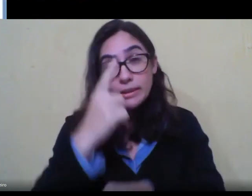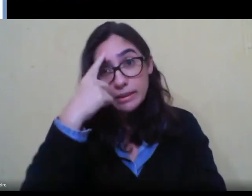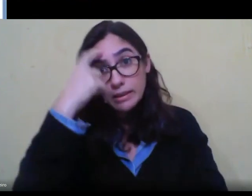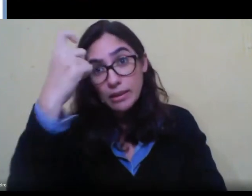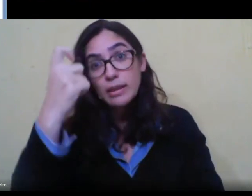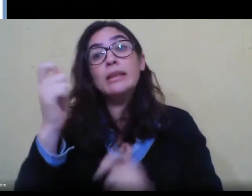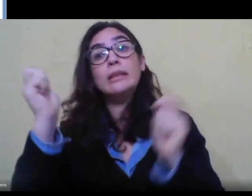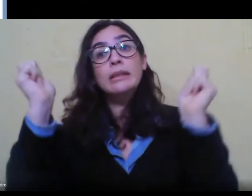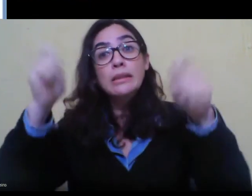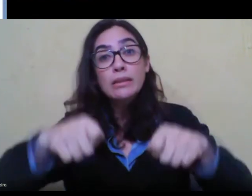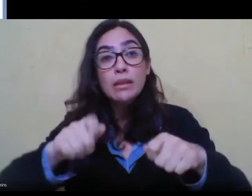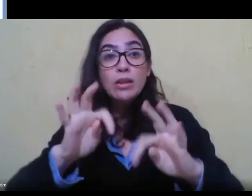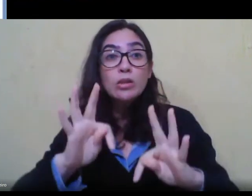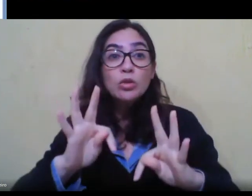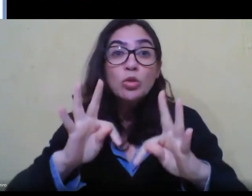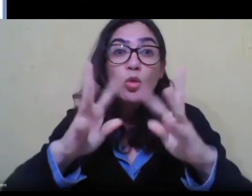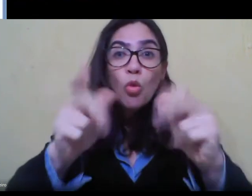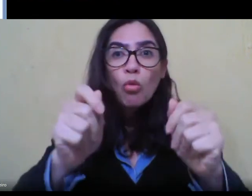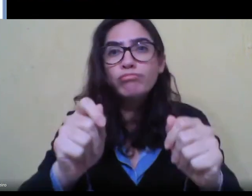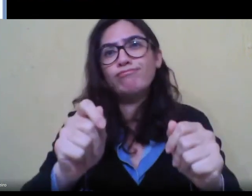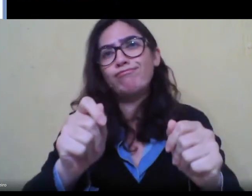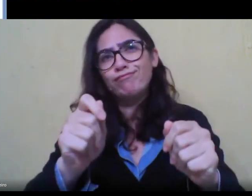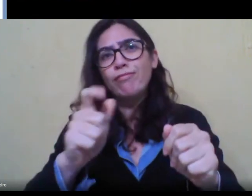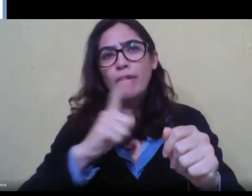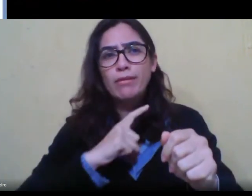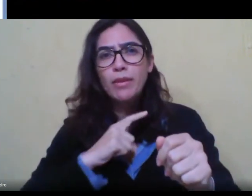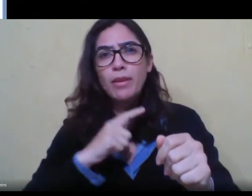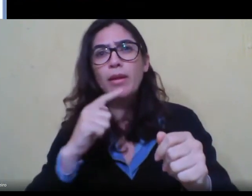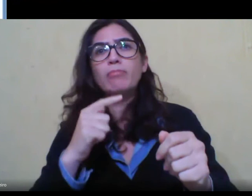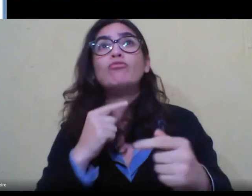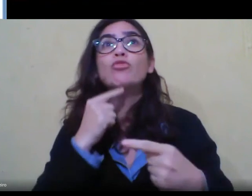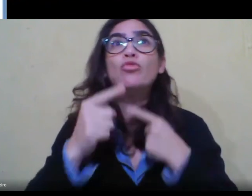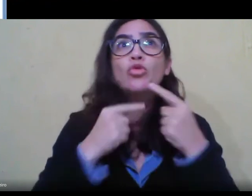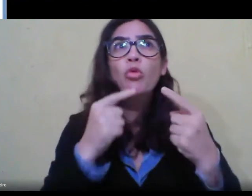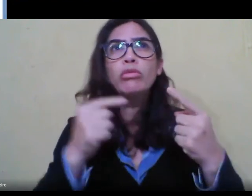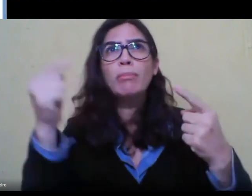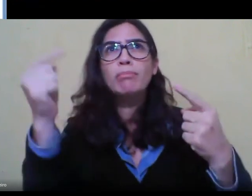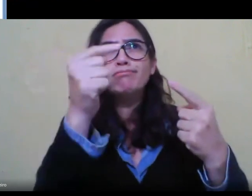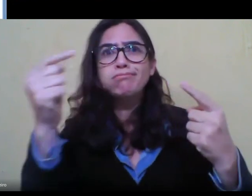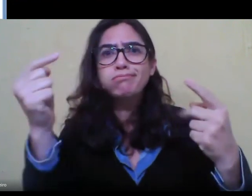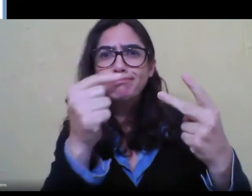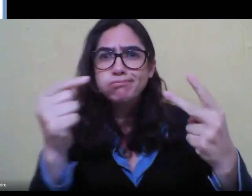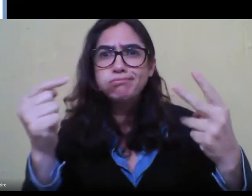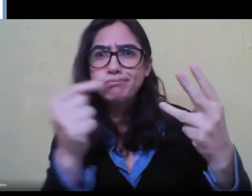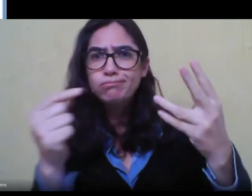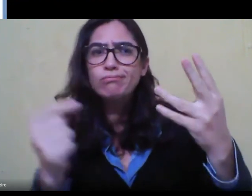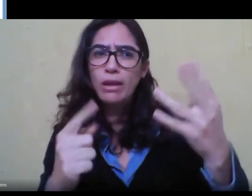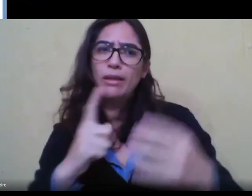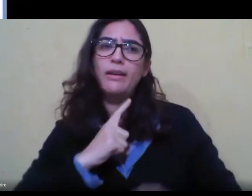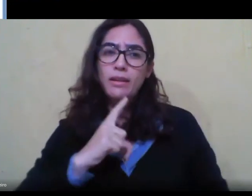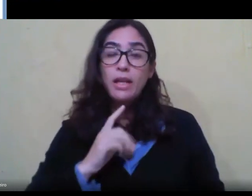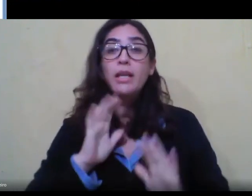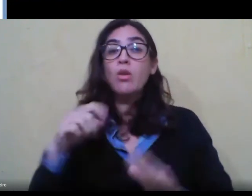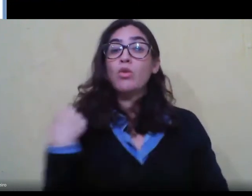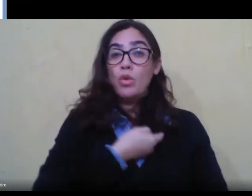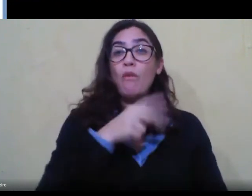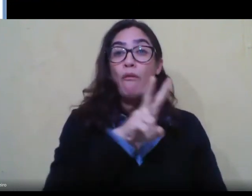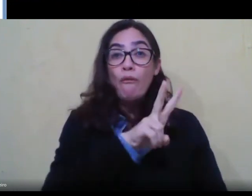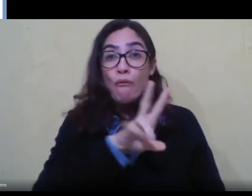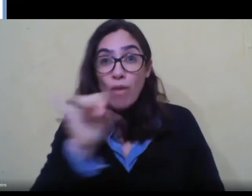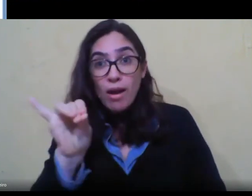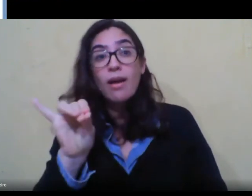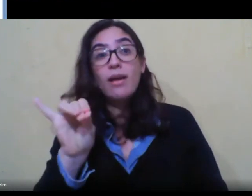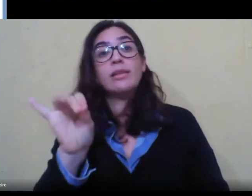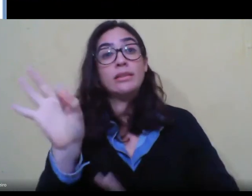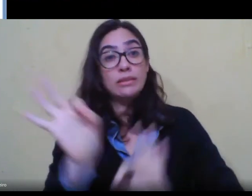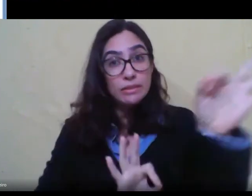se organizando para fazer esses atendimentos pontuais o mais precisamente possível, porque inclusive